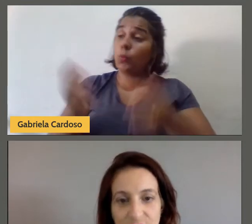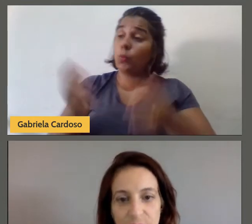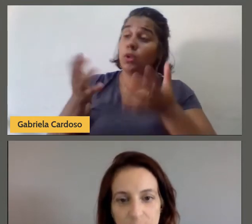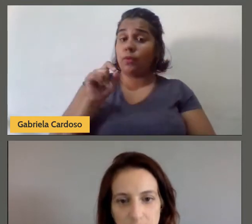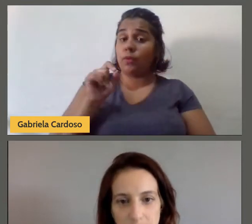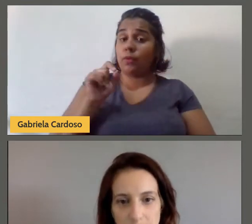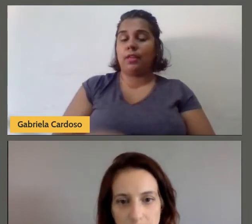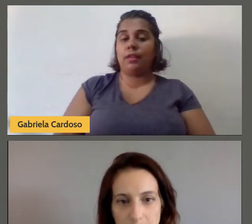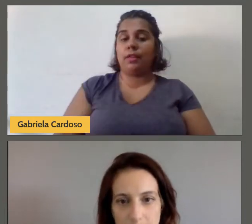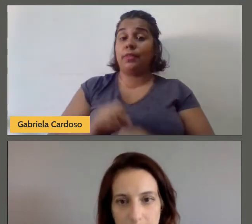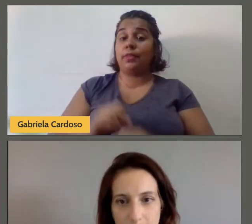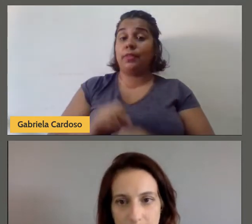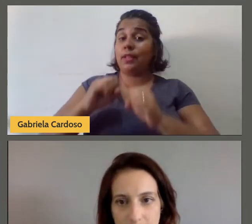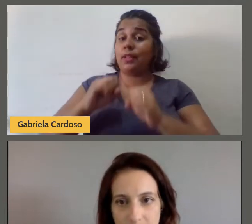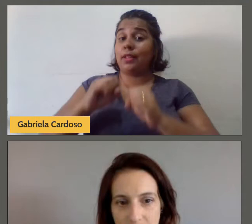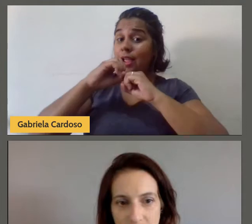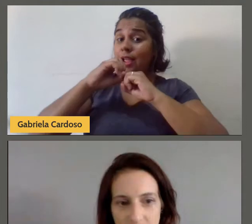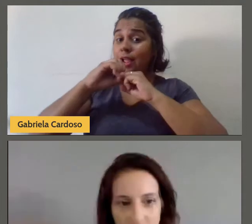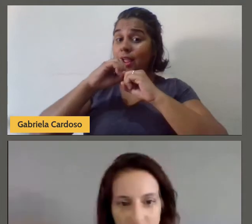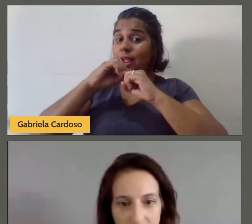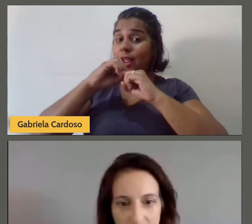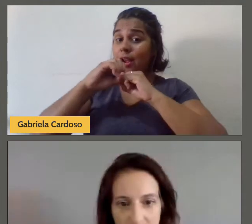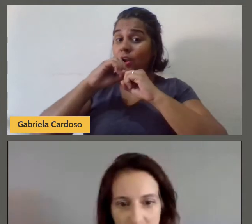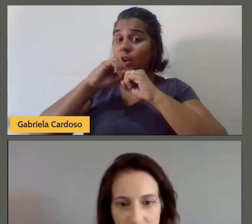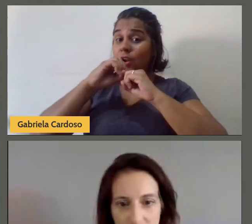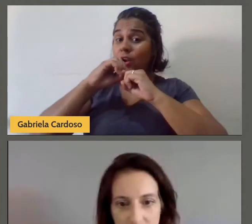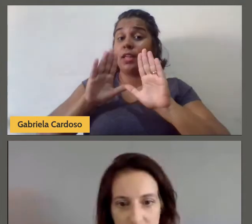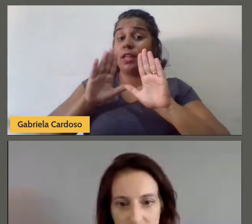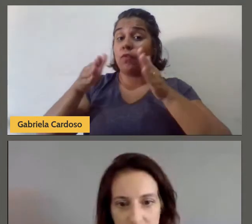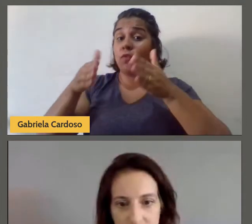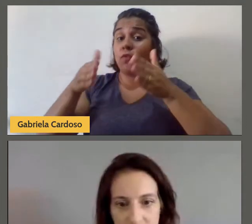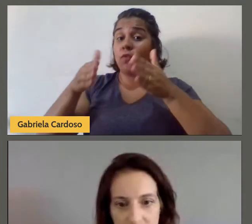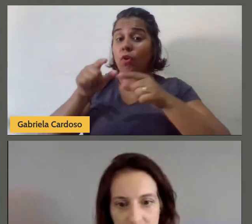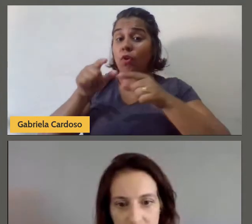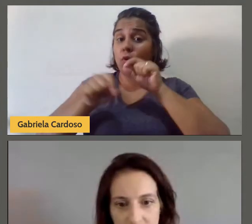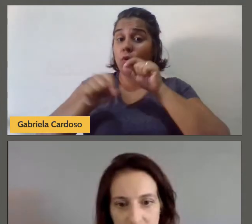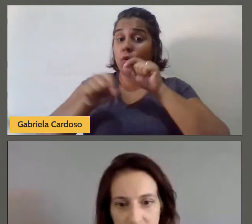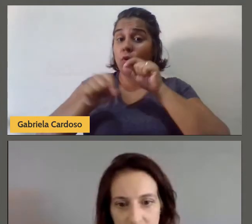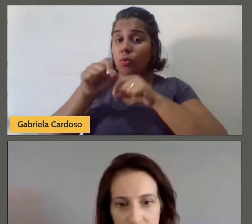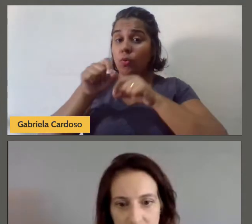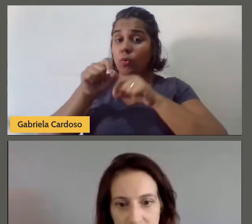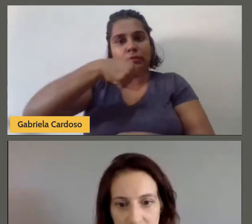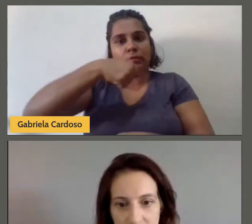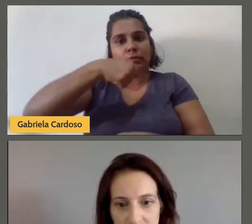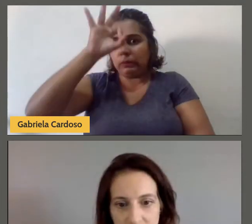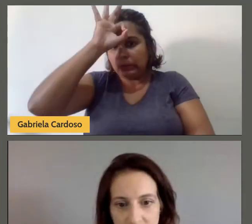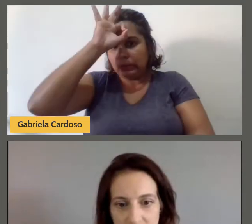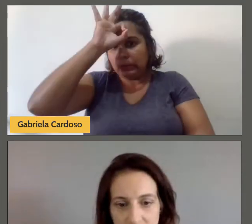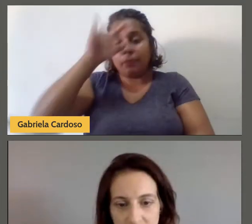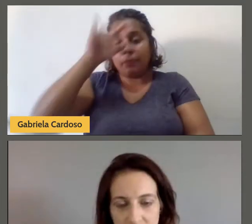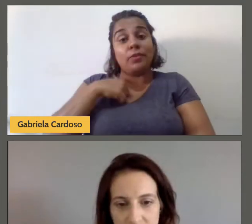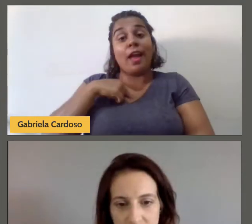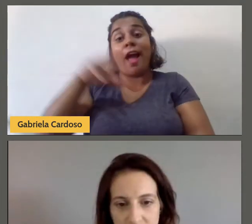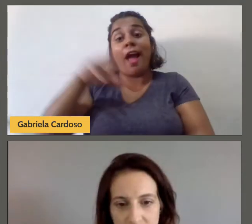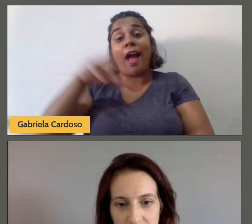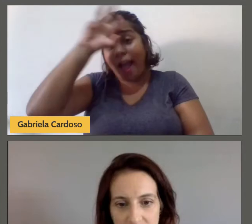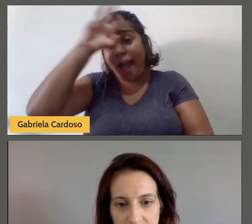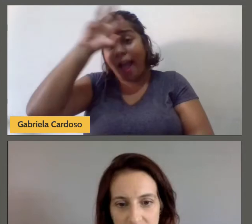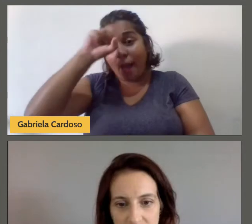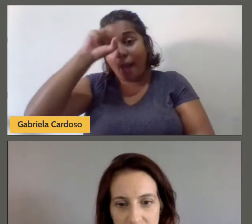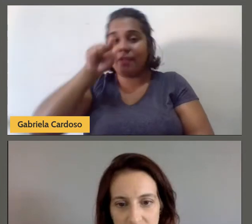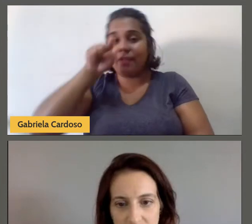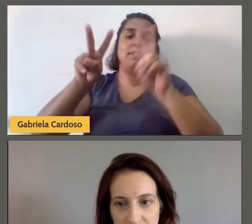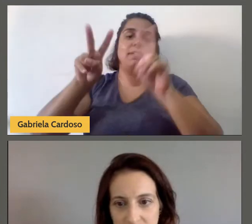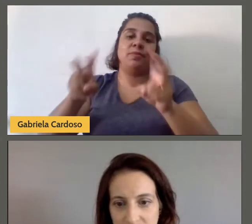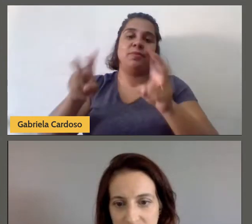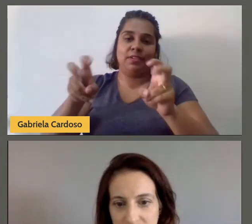esse olhar, assim, de como que a gente, né, nesse lugar leigo aqui, aprendendo tudo, que a gente tenta aprender nos